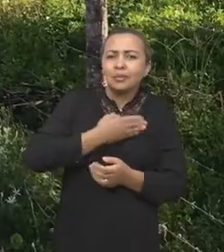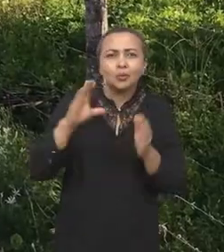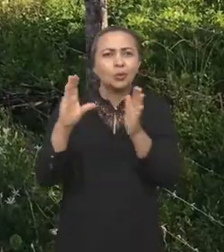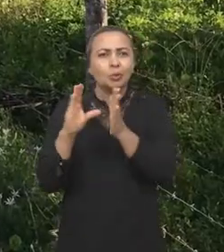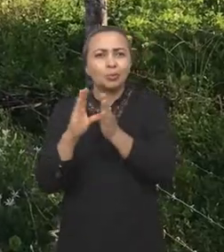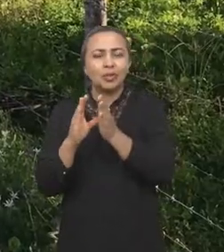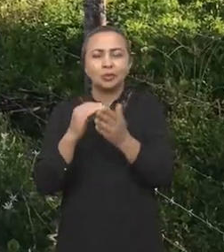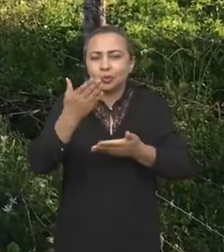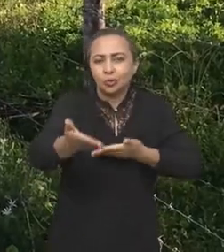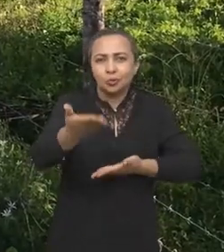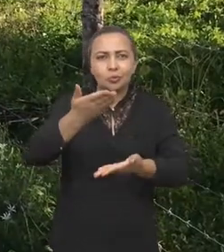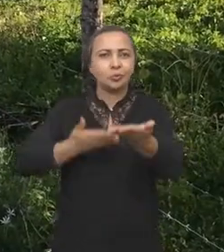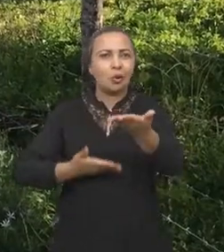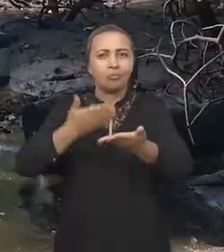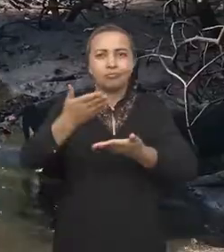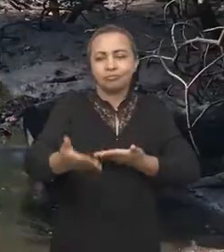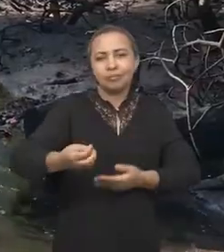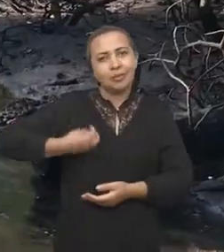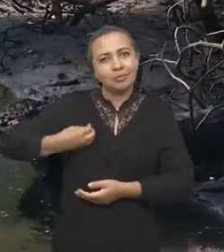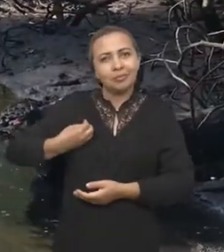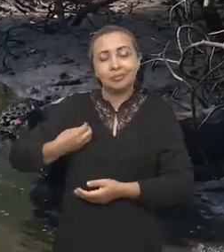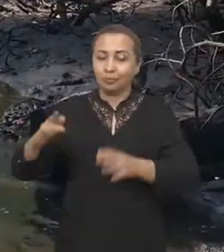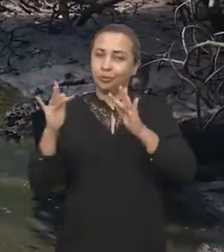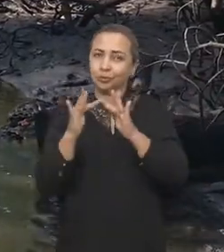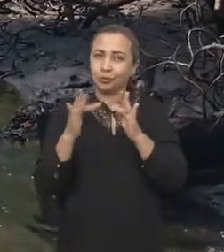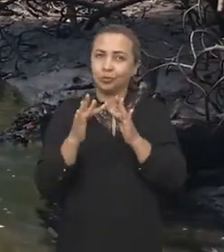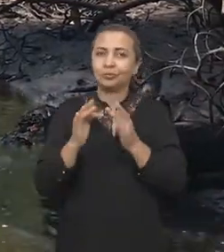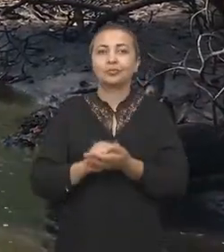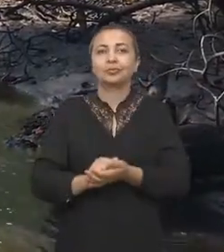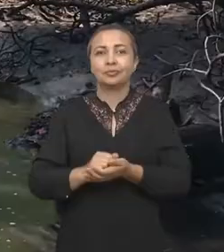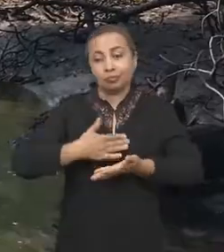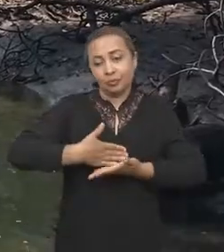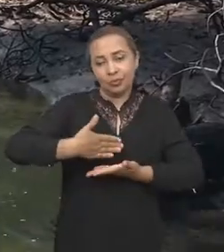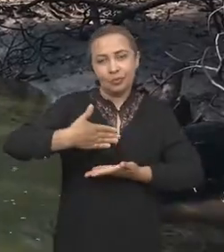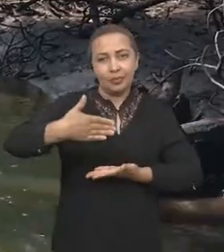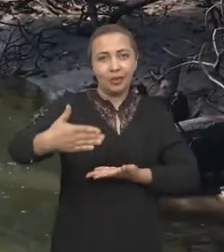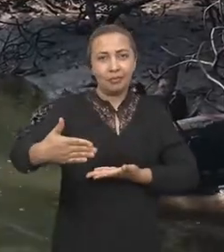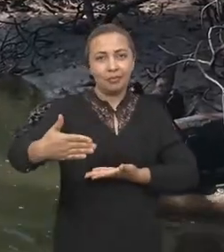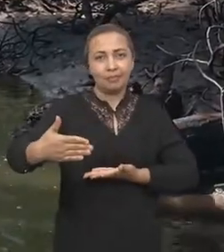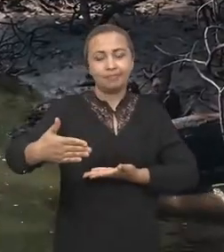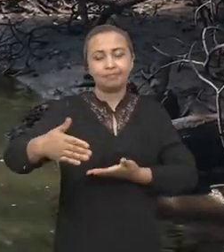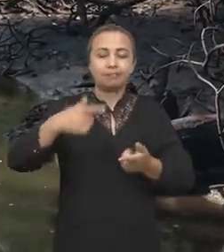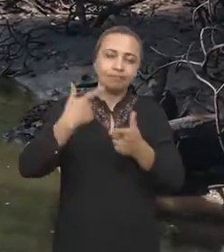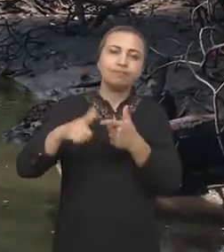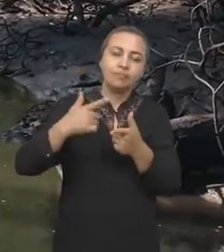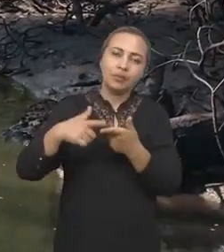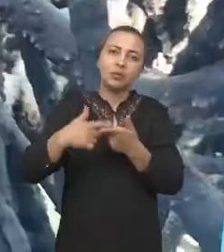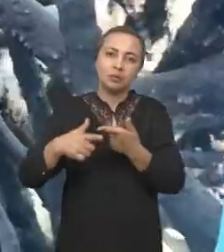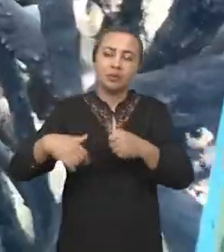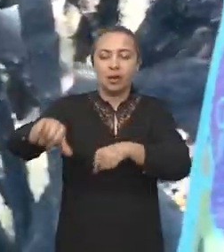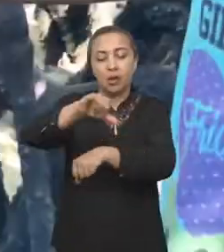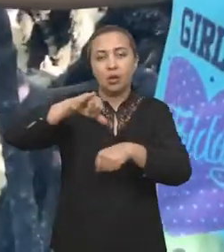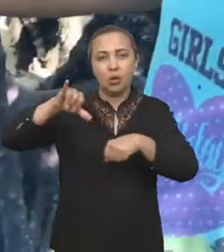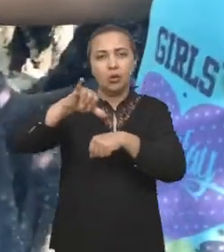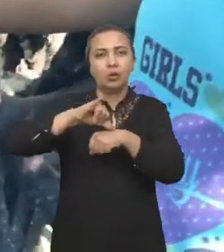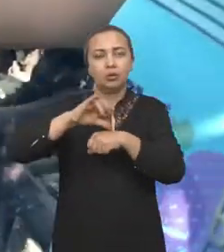de troca, de presença, de contato. E durante o desastre, né,